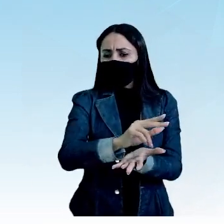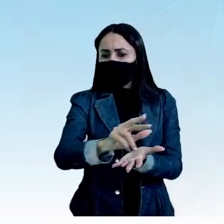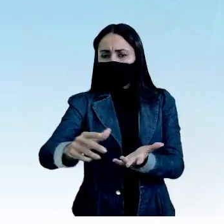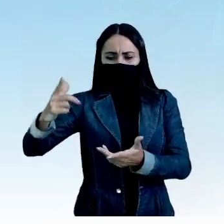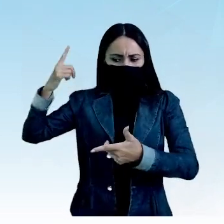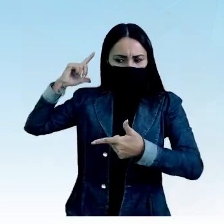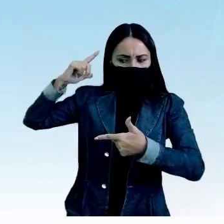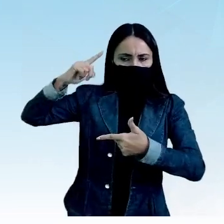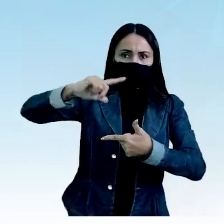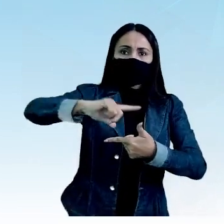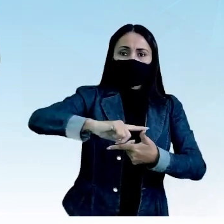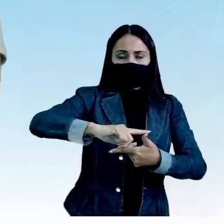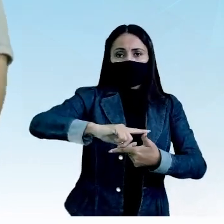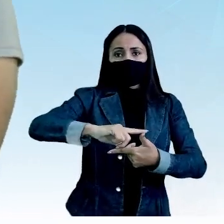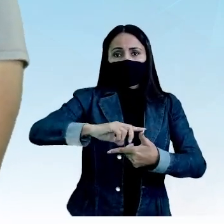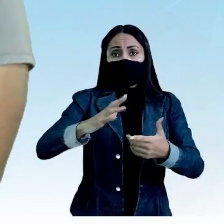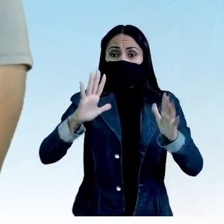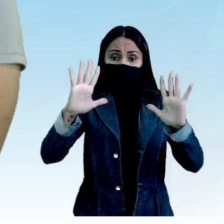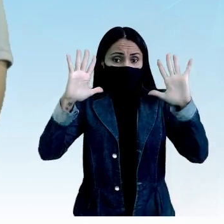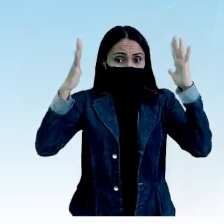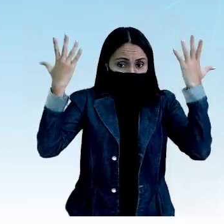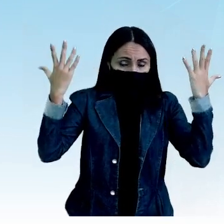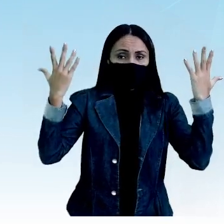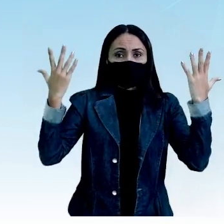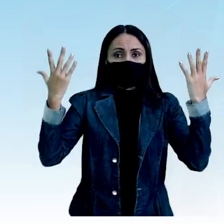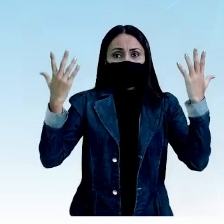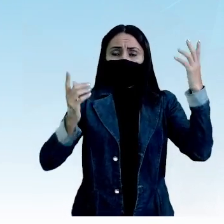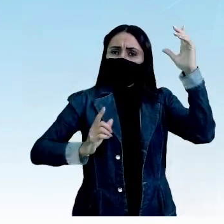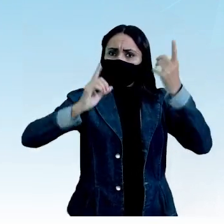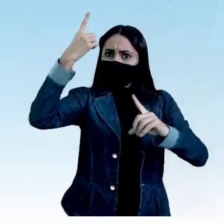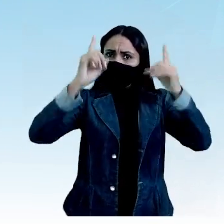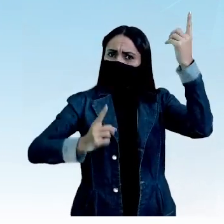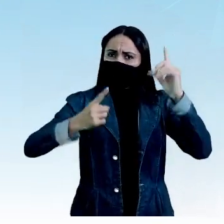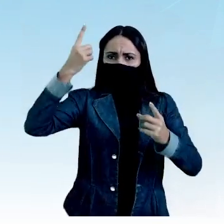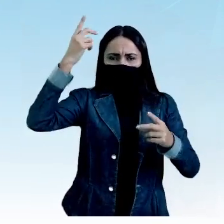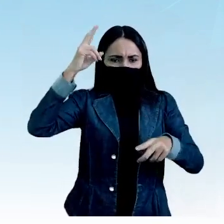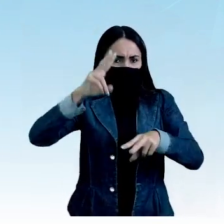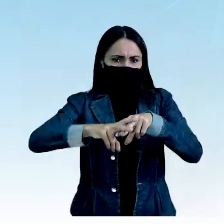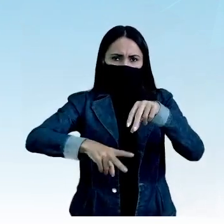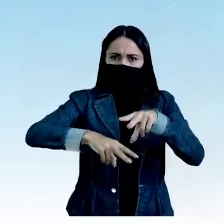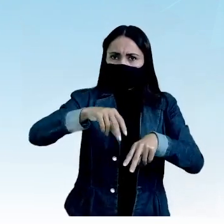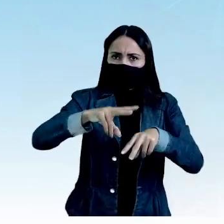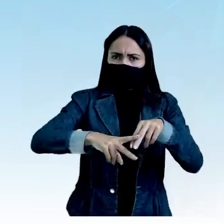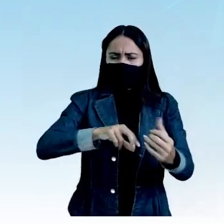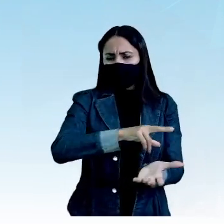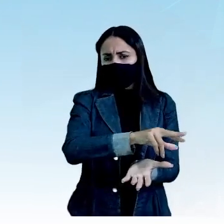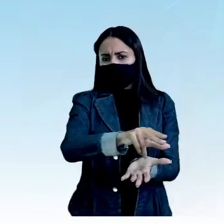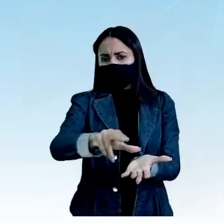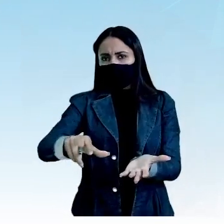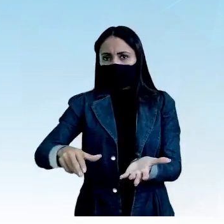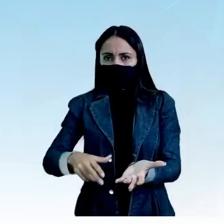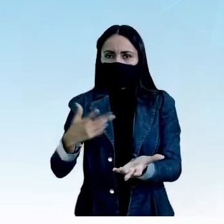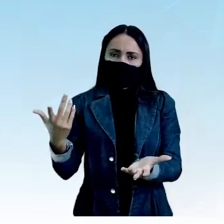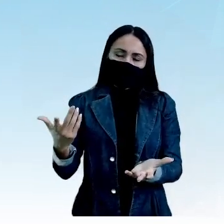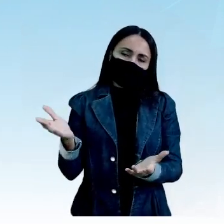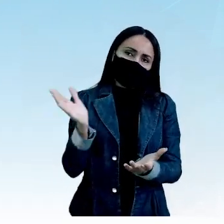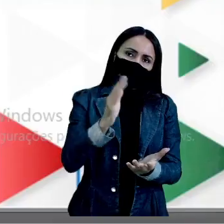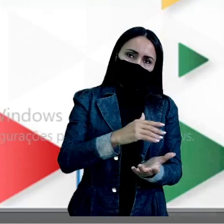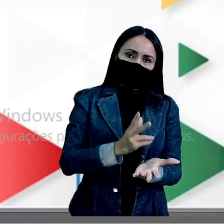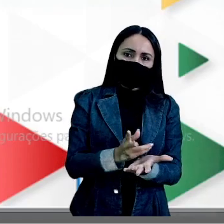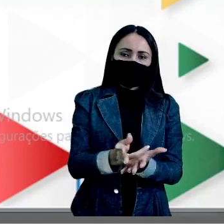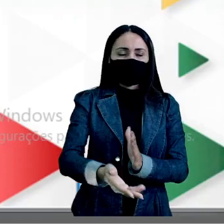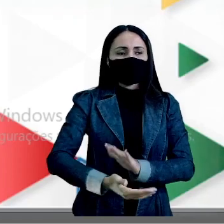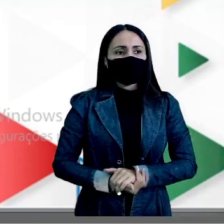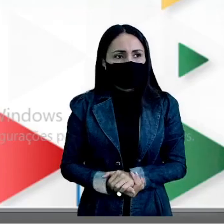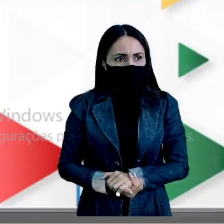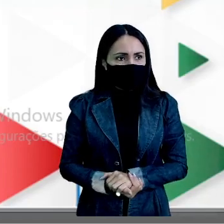E festas, tá certo? Sempre. O Carnaval, São João, entre tantas festas, certo? Então vamos caminhando, professor.